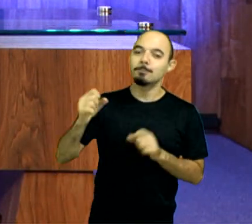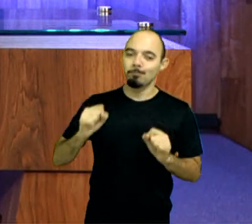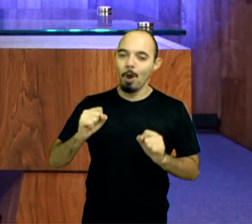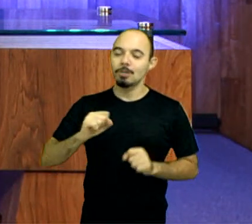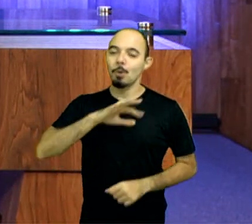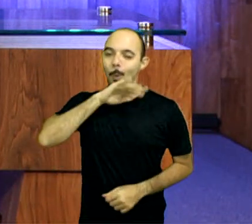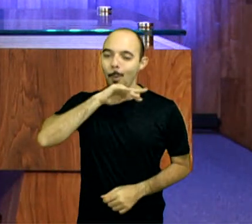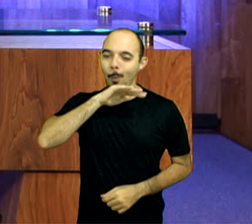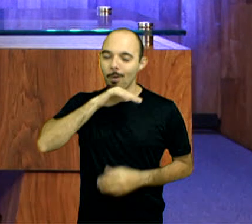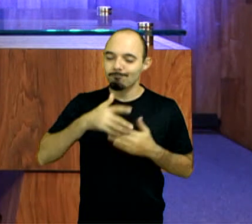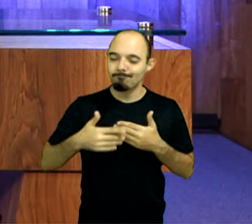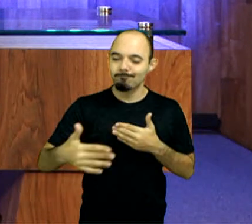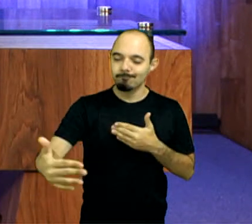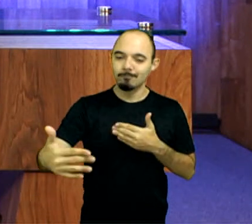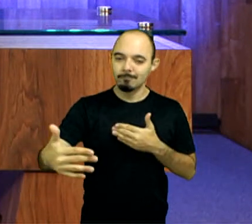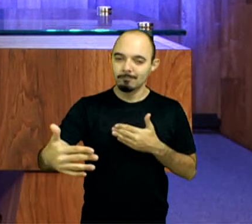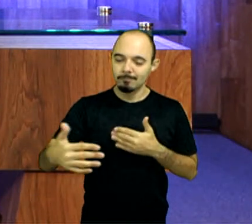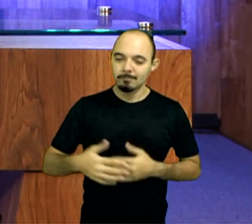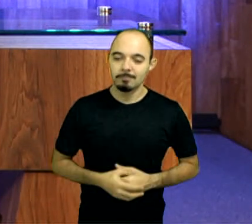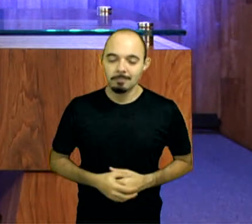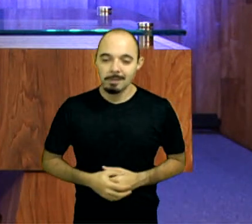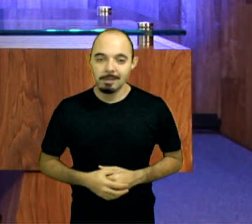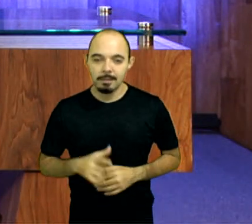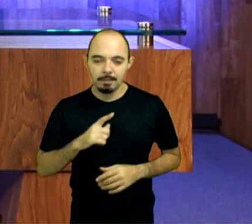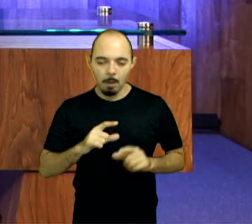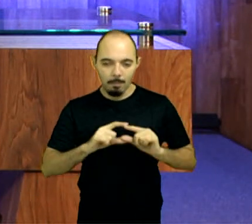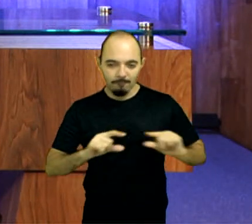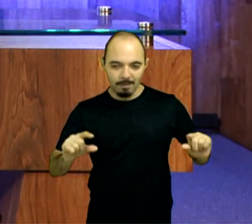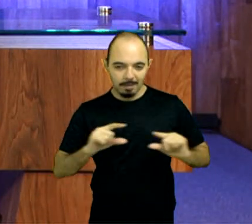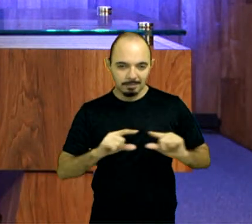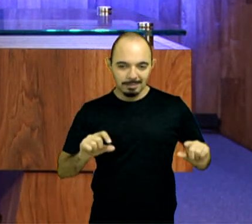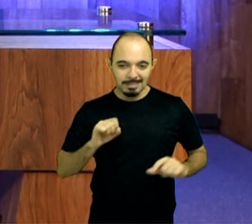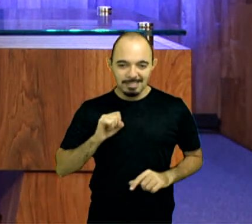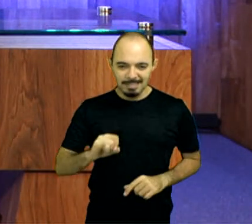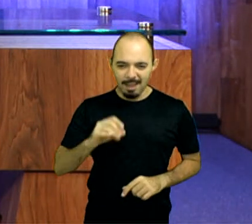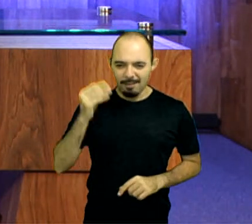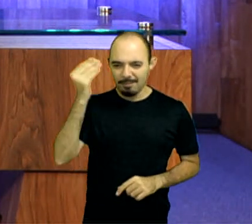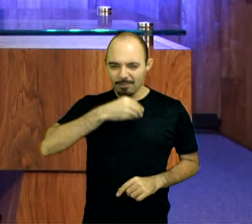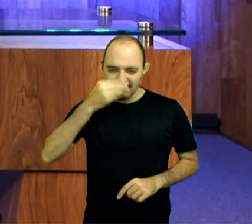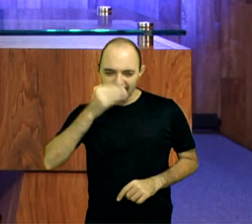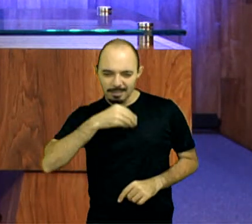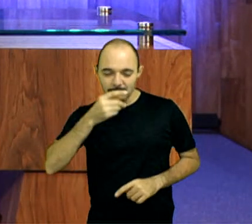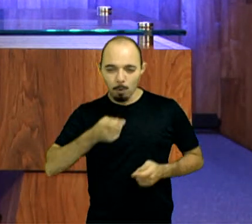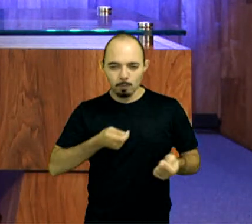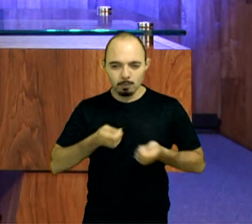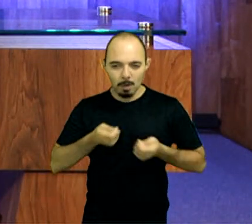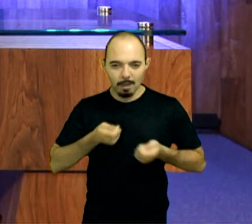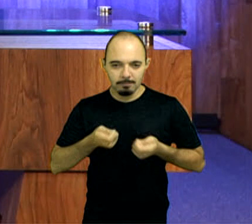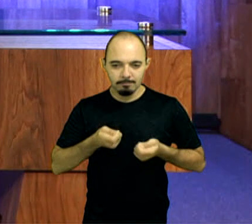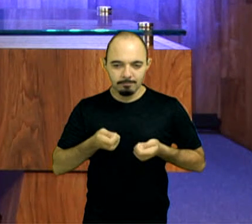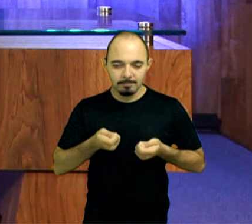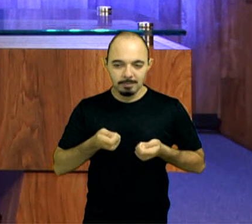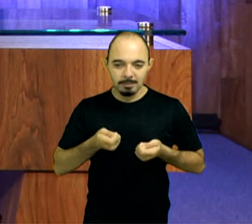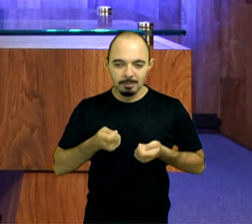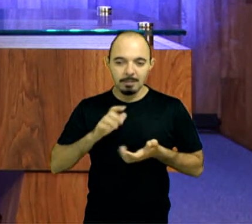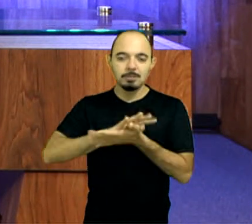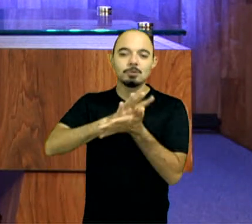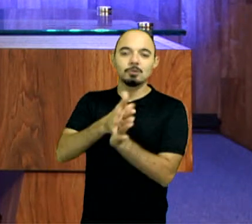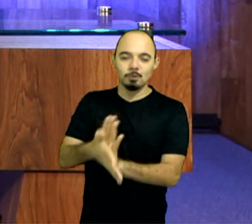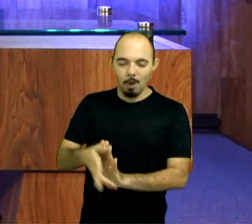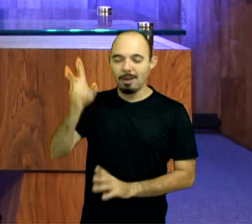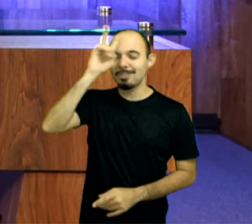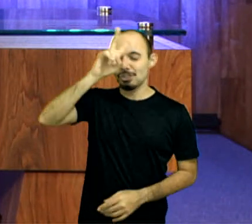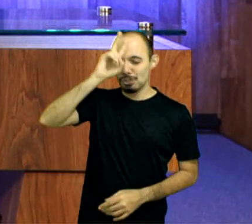foi: uma fraqueza não dominada pode destruir toda a tua história. Uma